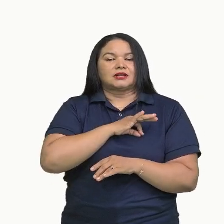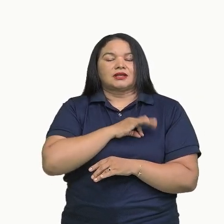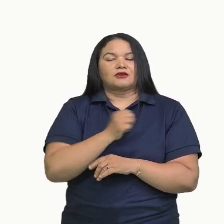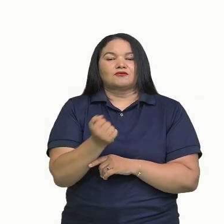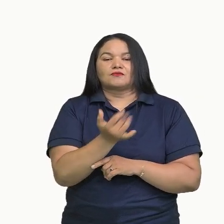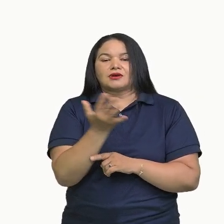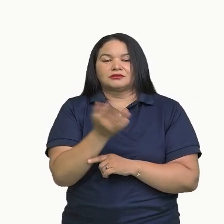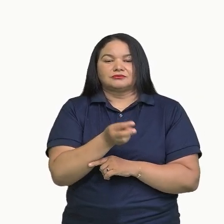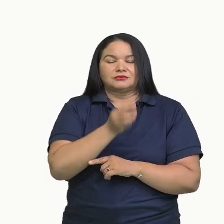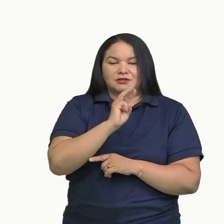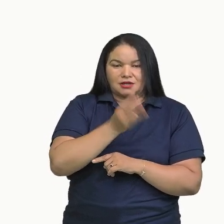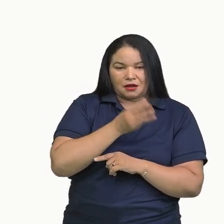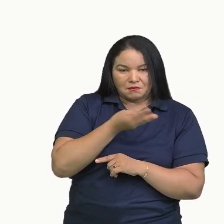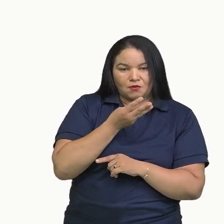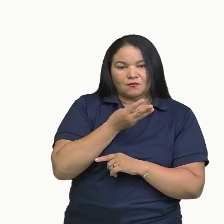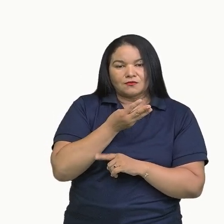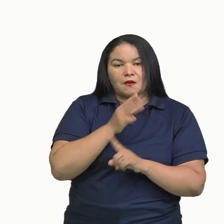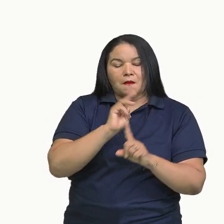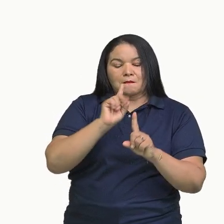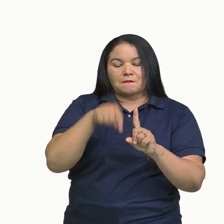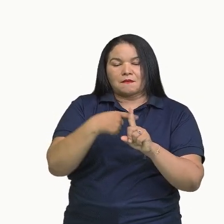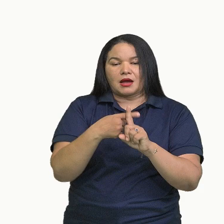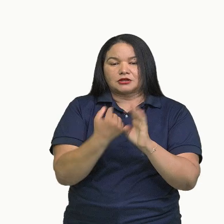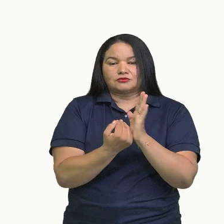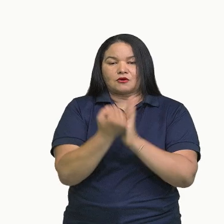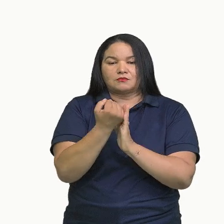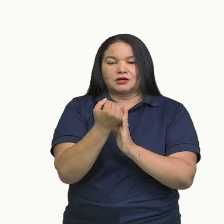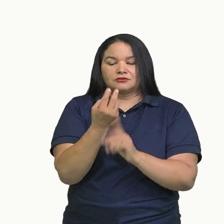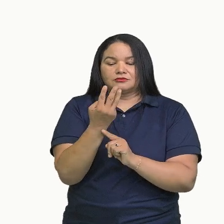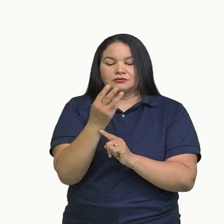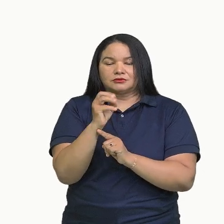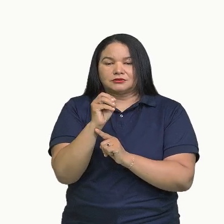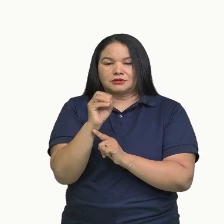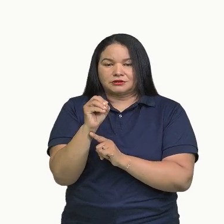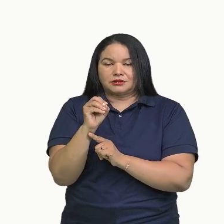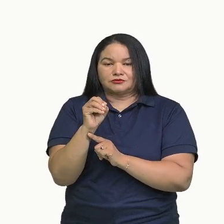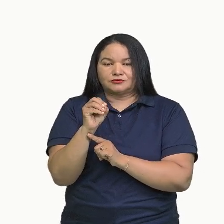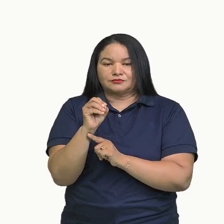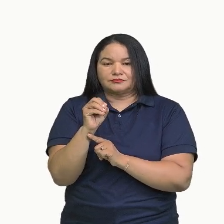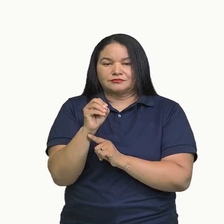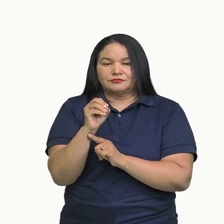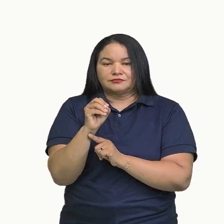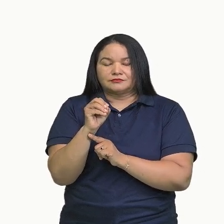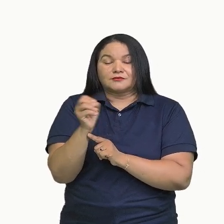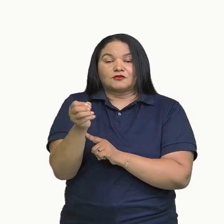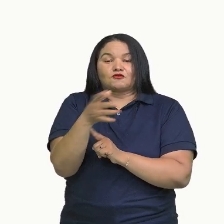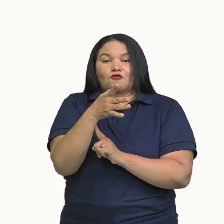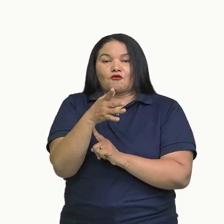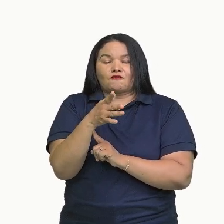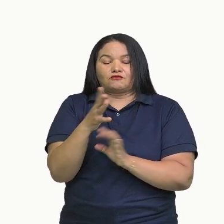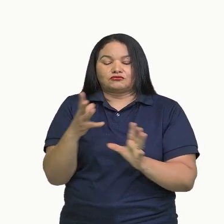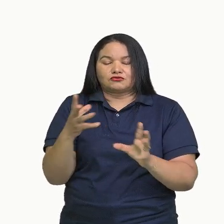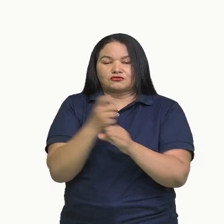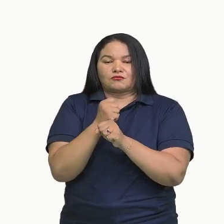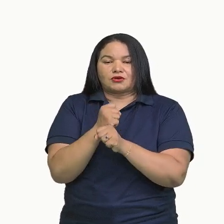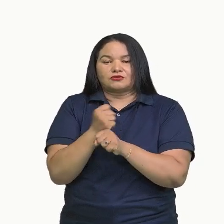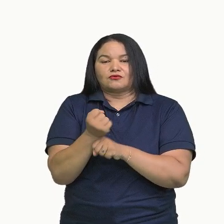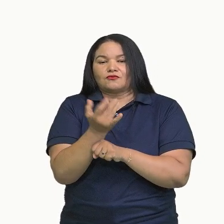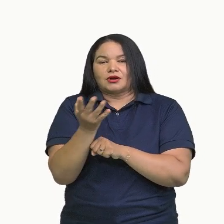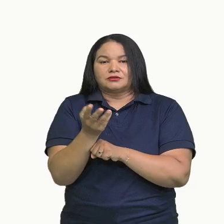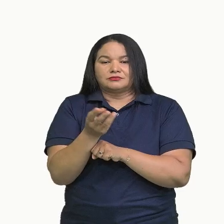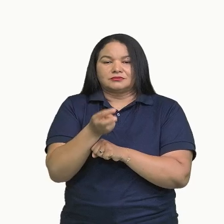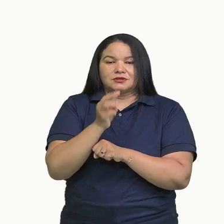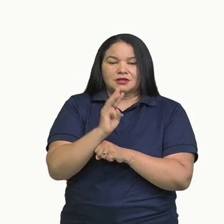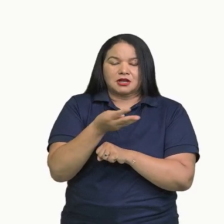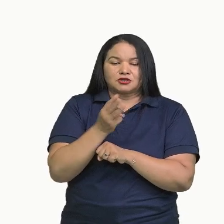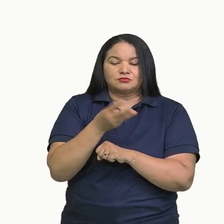quanto? De 3.000. E o aumento de 300. Então, o novo salário após o aumento aí dado